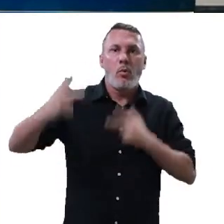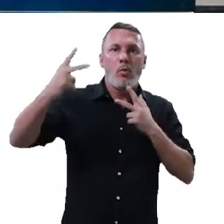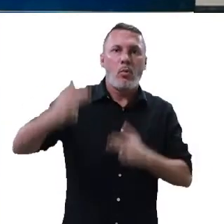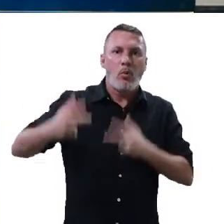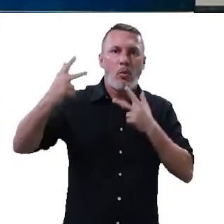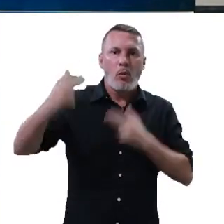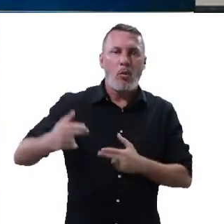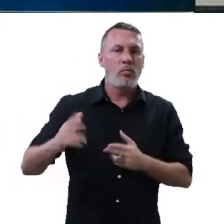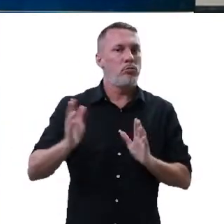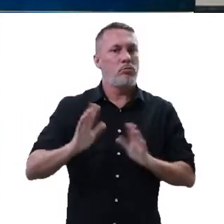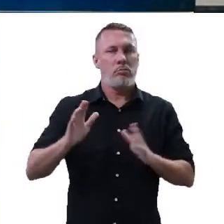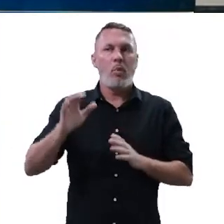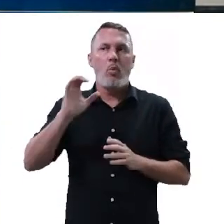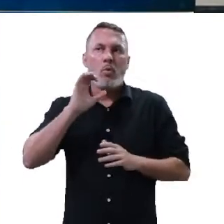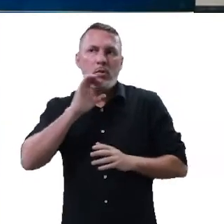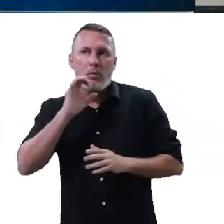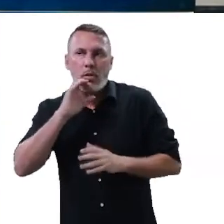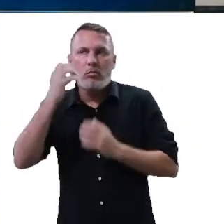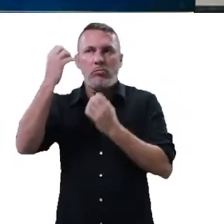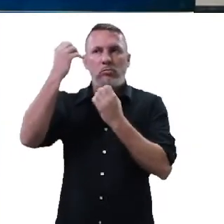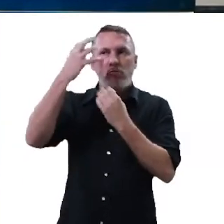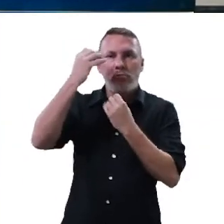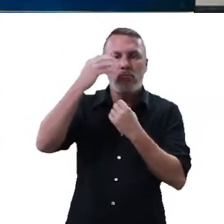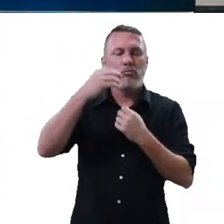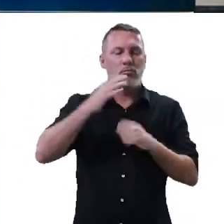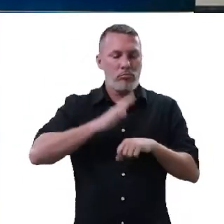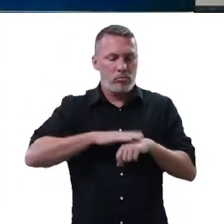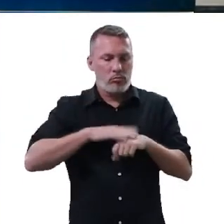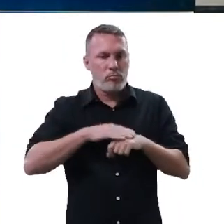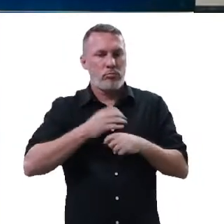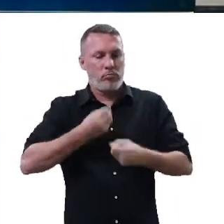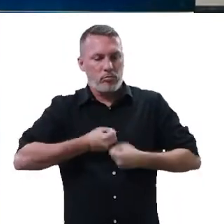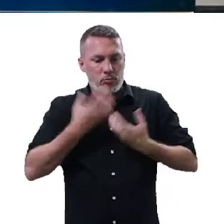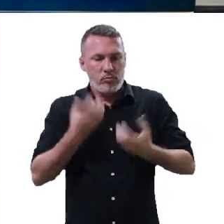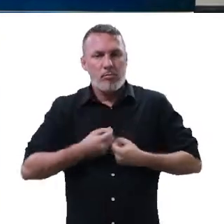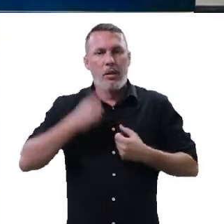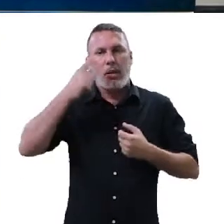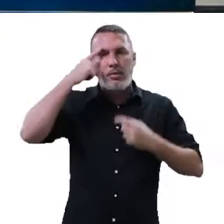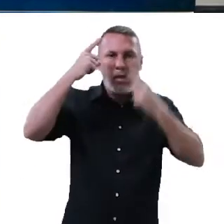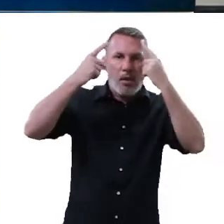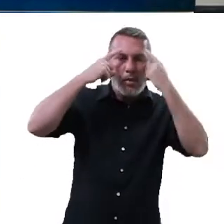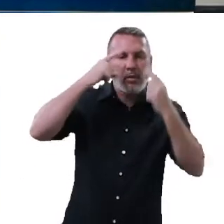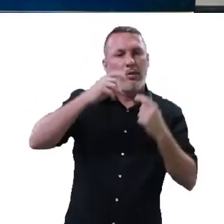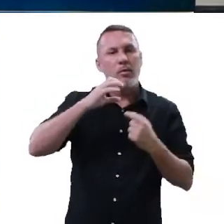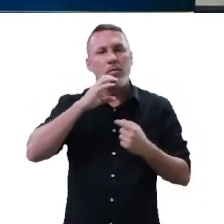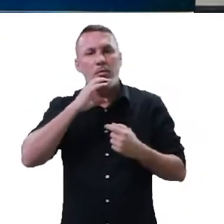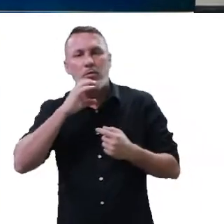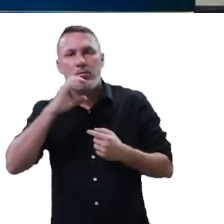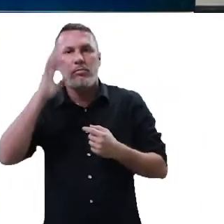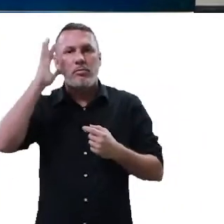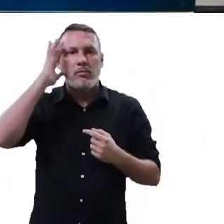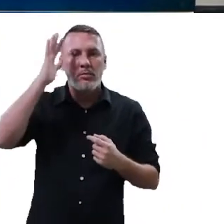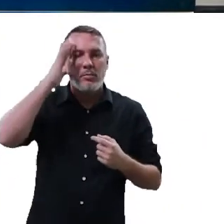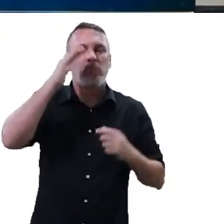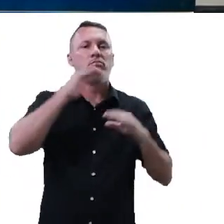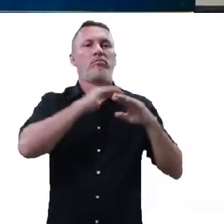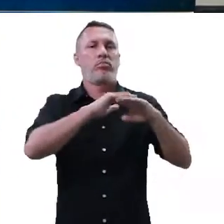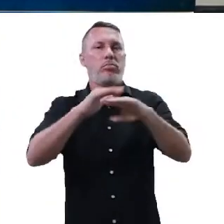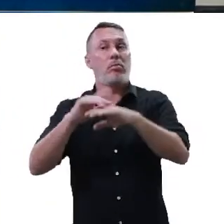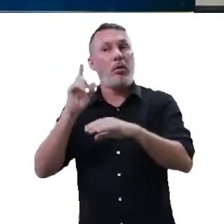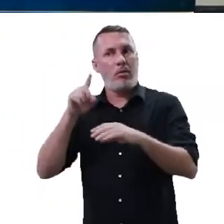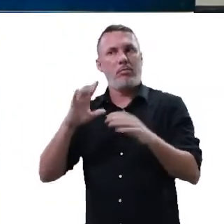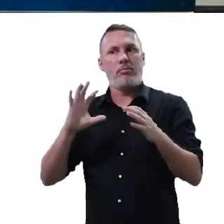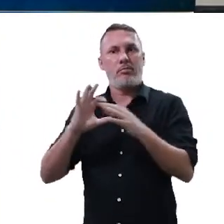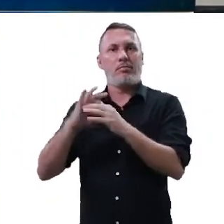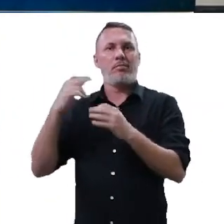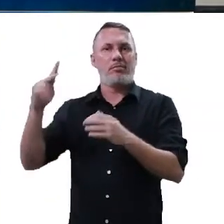apenas reproduzir uma ideia, como se fosse sua, mas apenas reproduzindo aquela ideia. Enfim, Sócrates ensina que a gente